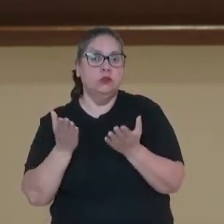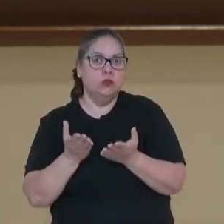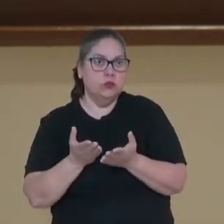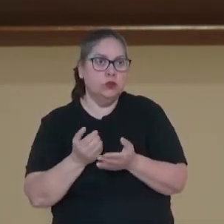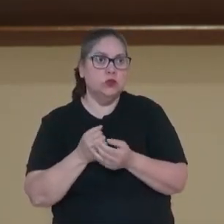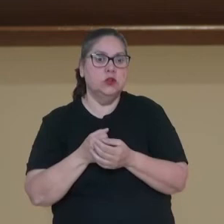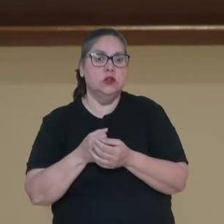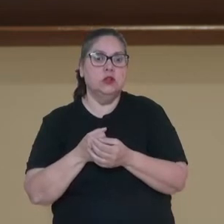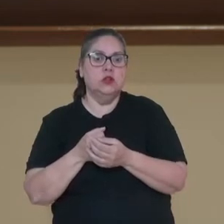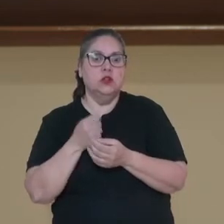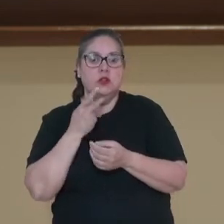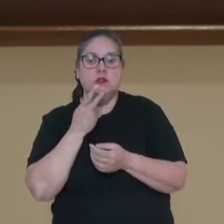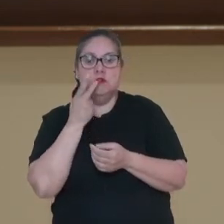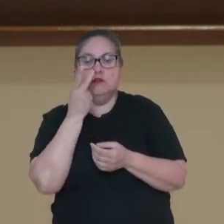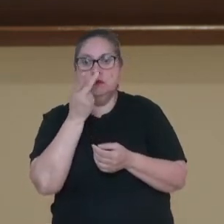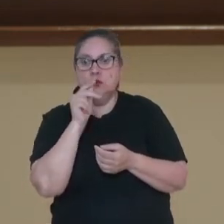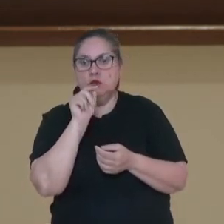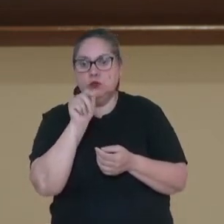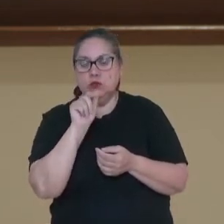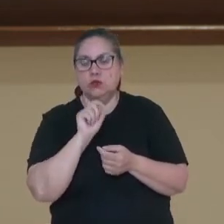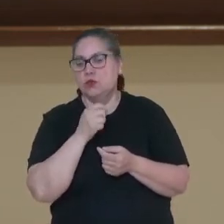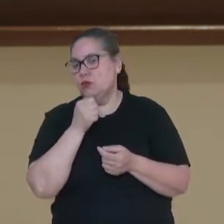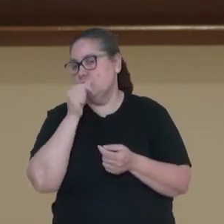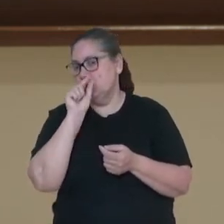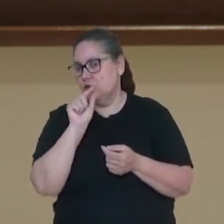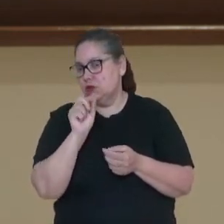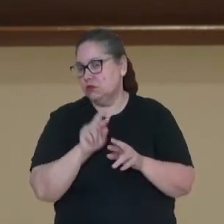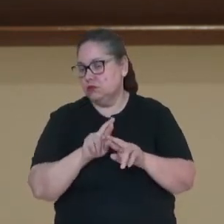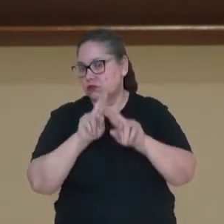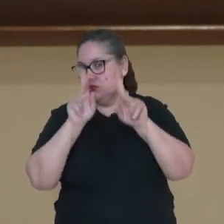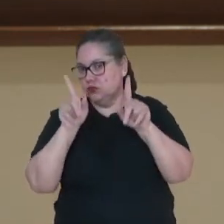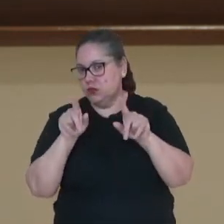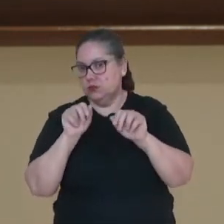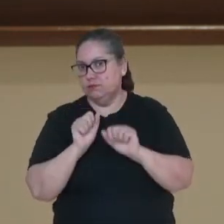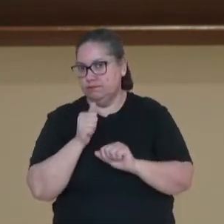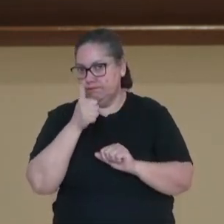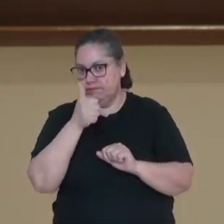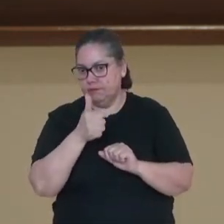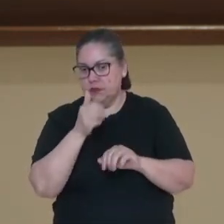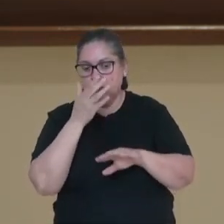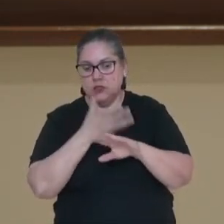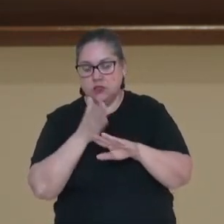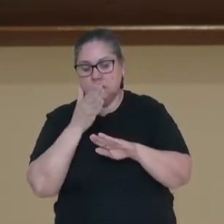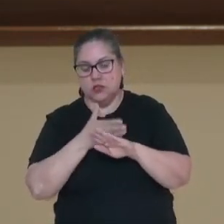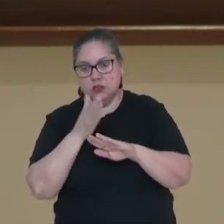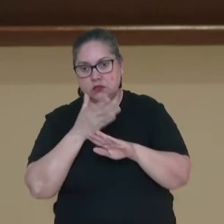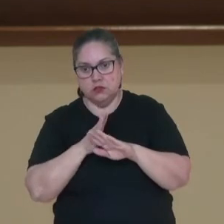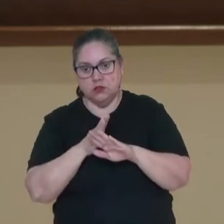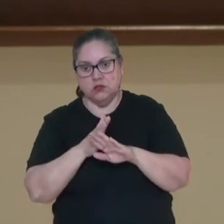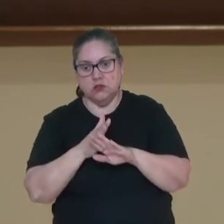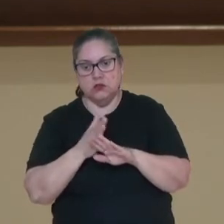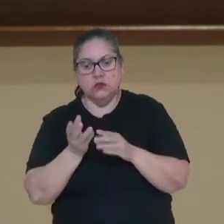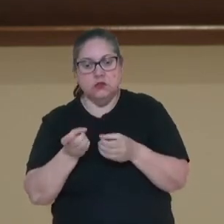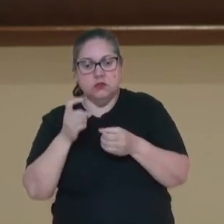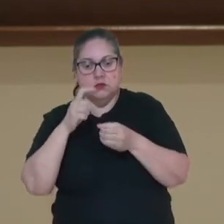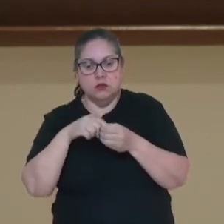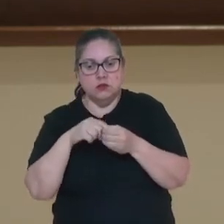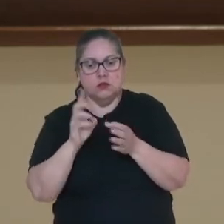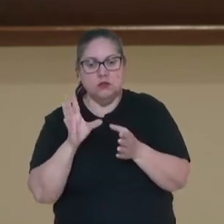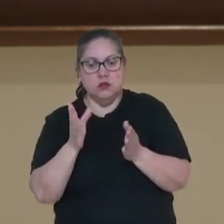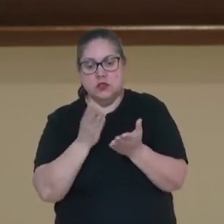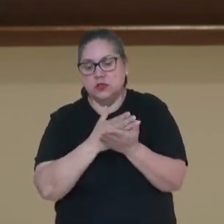Agora, a proposta vai ser um pouquinho diferente, tá? Treinamos esses elementos de